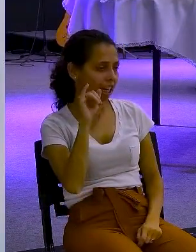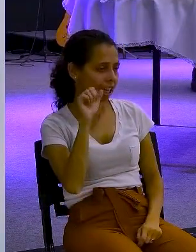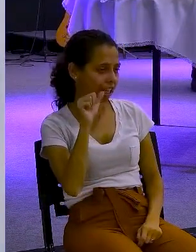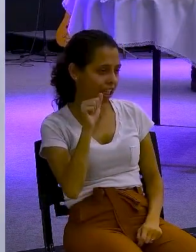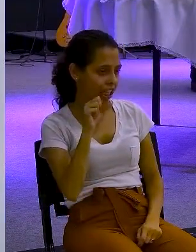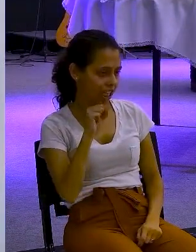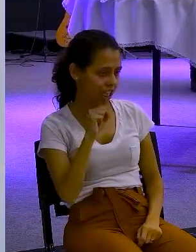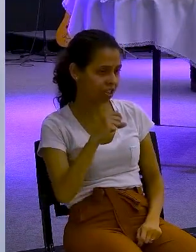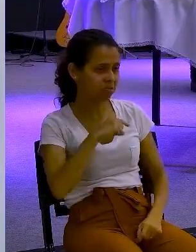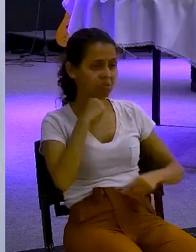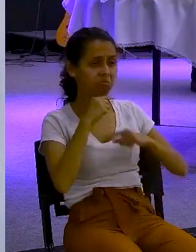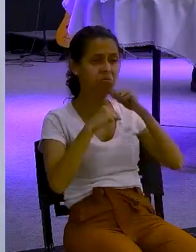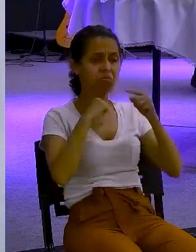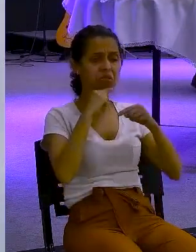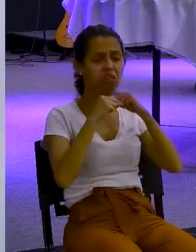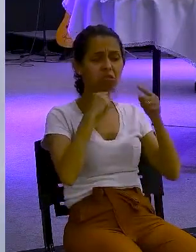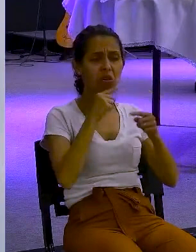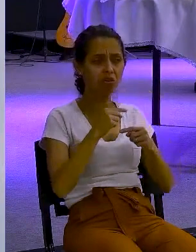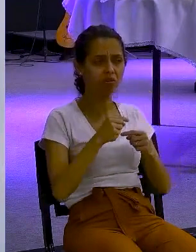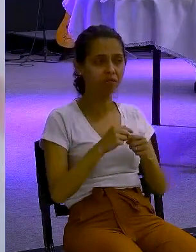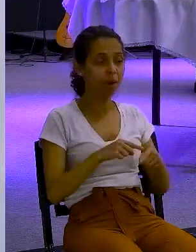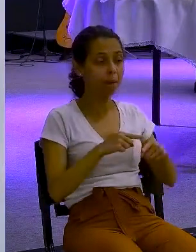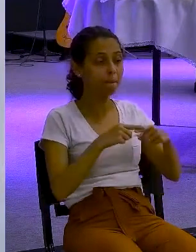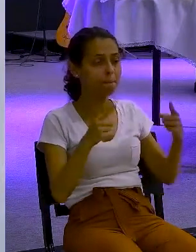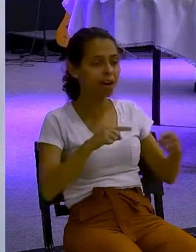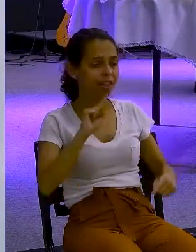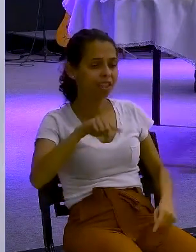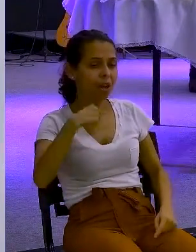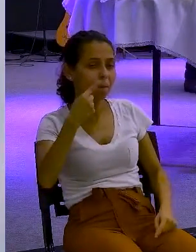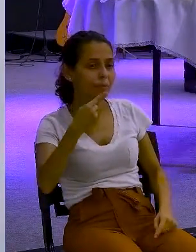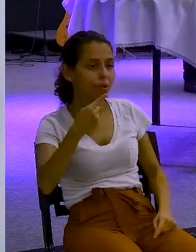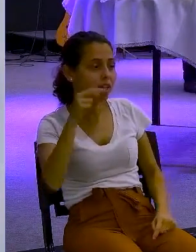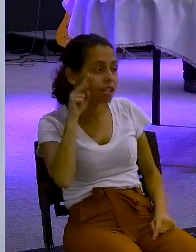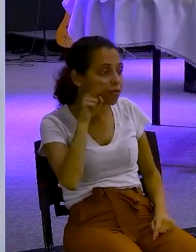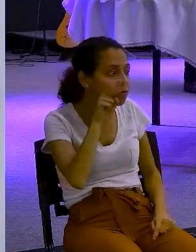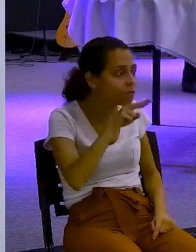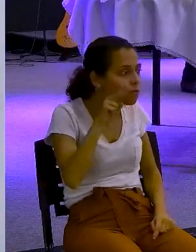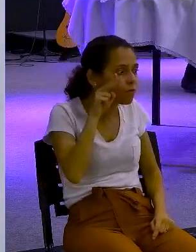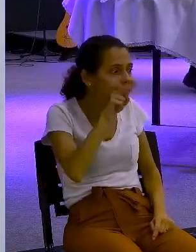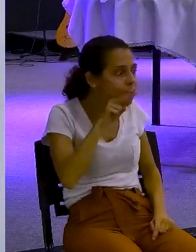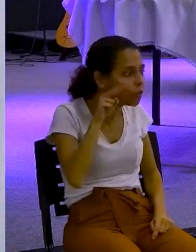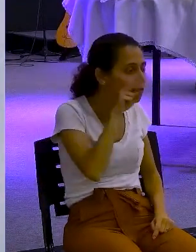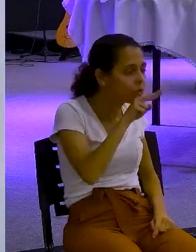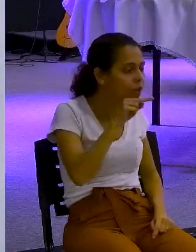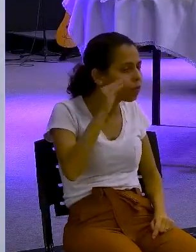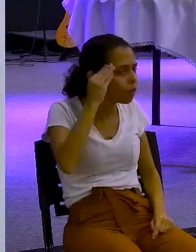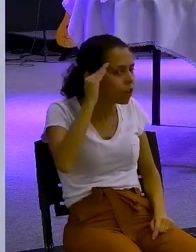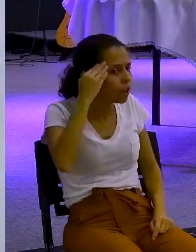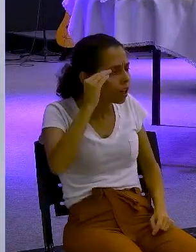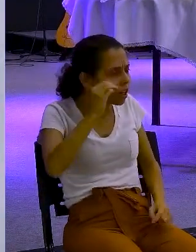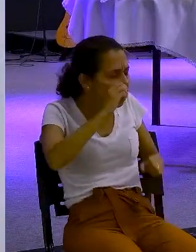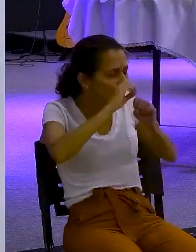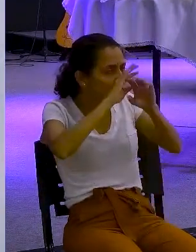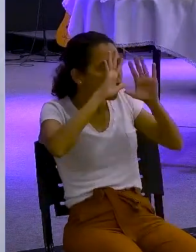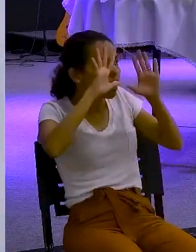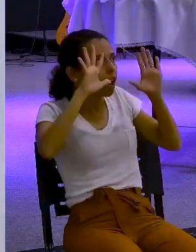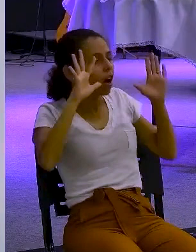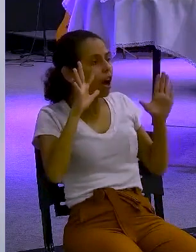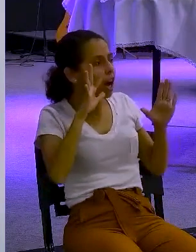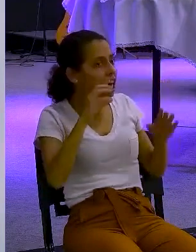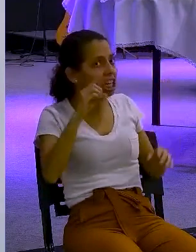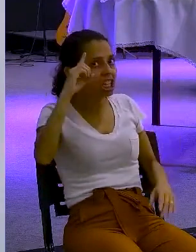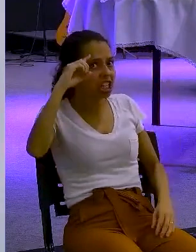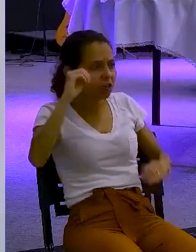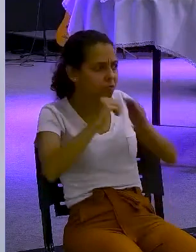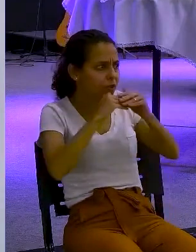Zacarias começaram a entender: Deus está fazendo coisas grandiosas, Deus se manifestou, Deus se revelou, o silêncio acabou, Ele está